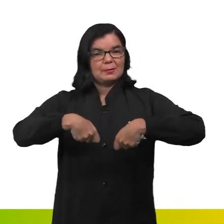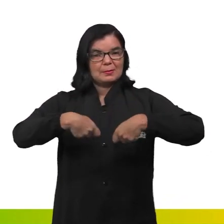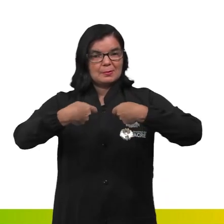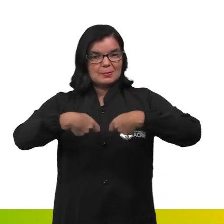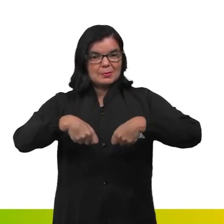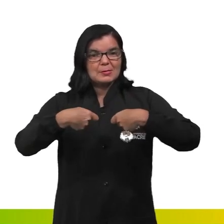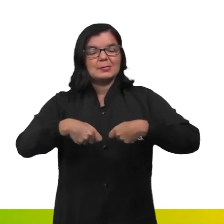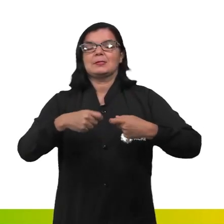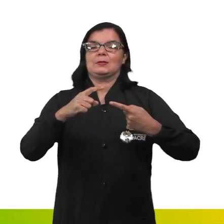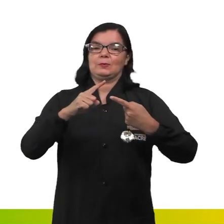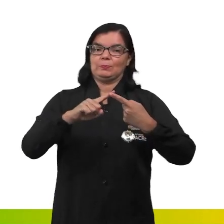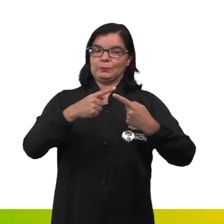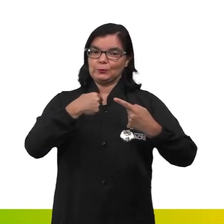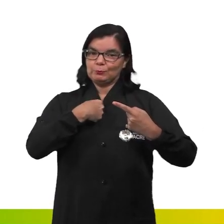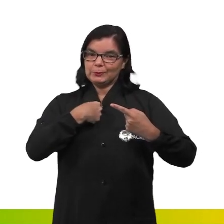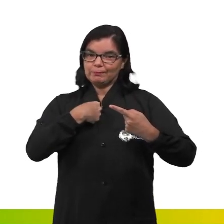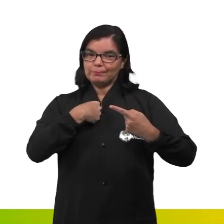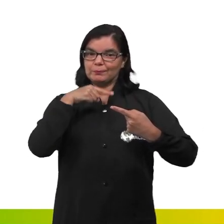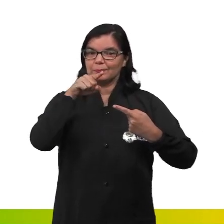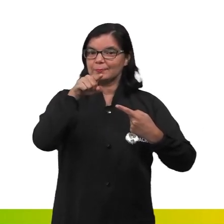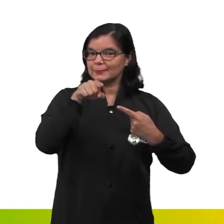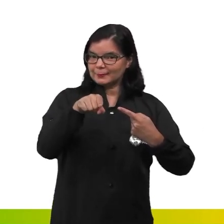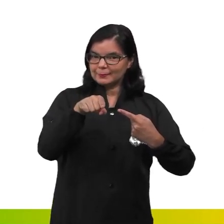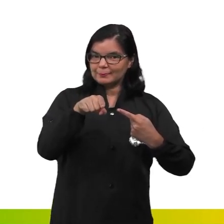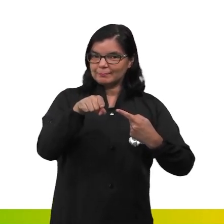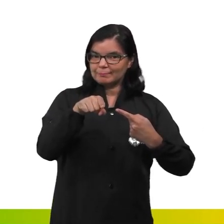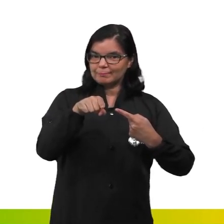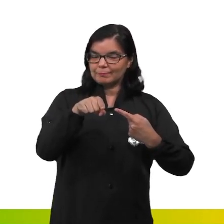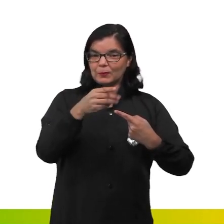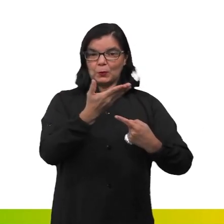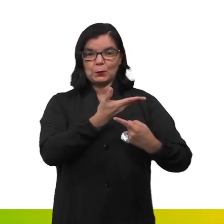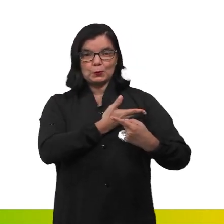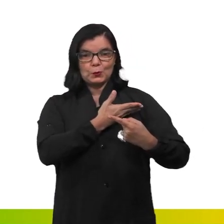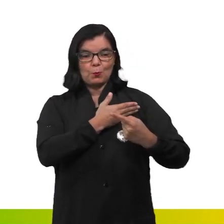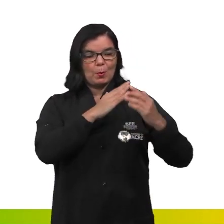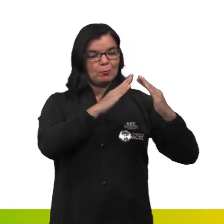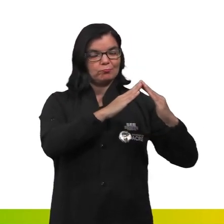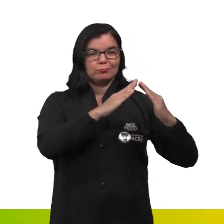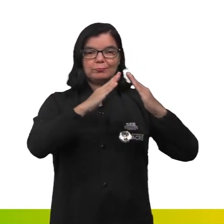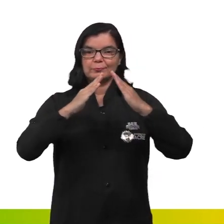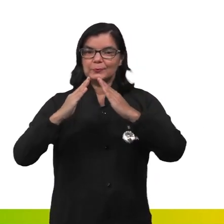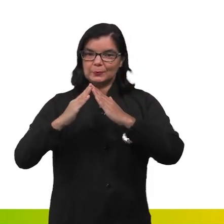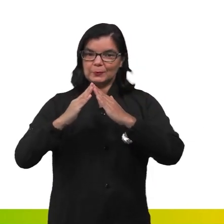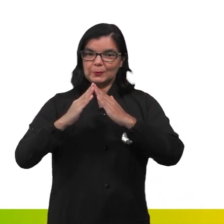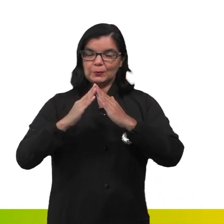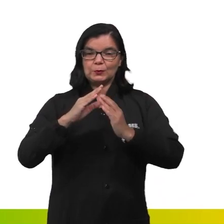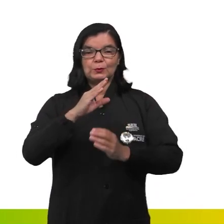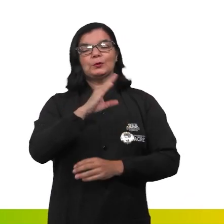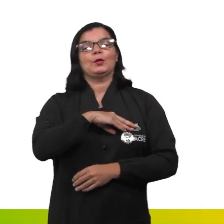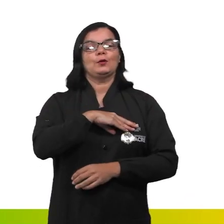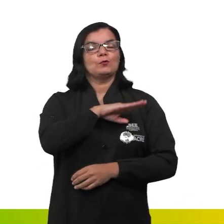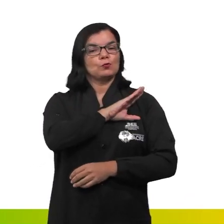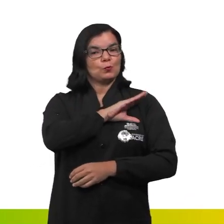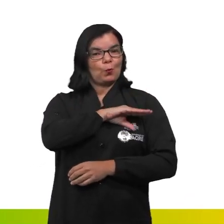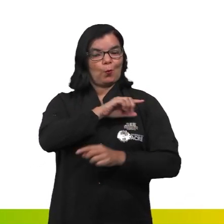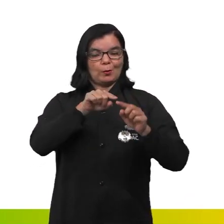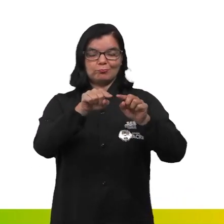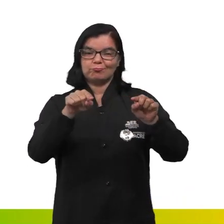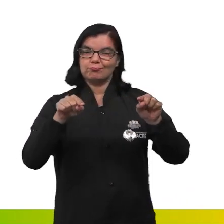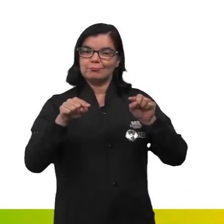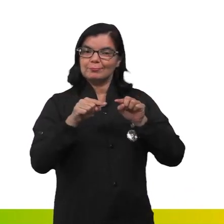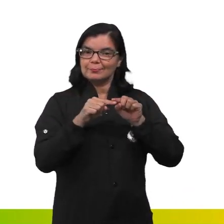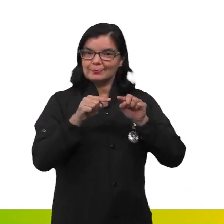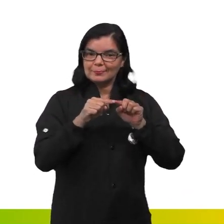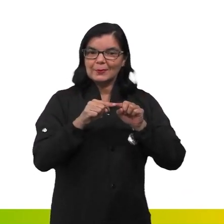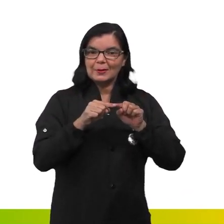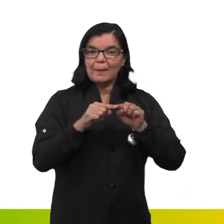Precisamos de mim, de você, do seu amigo, do seu vizinho, dos seus colegas aí de turma.